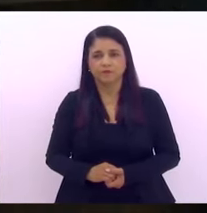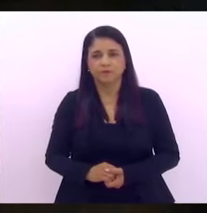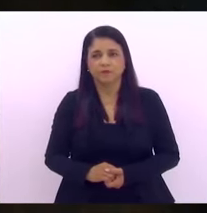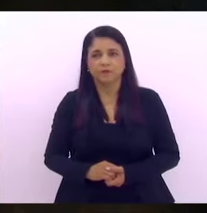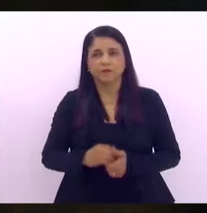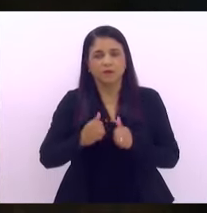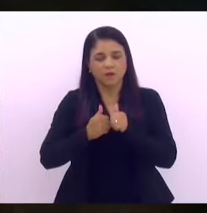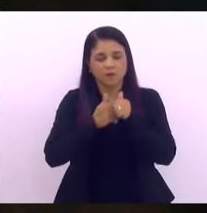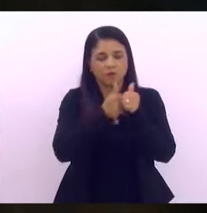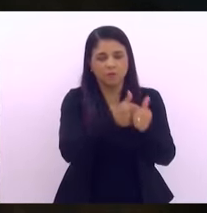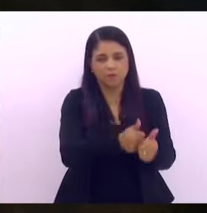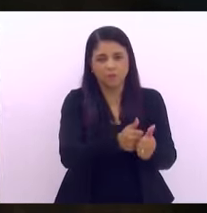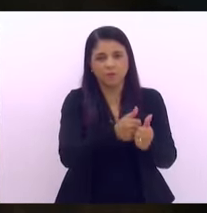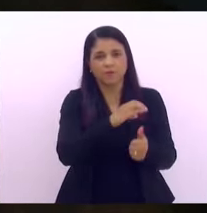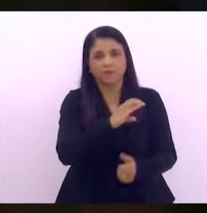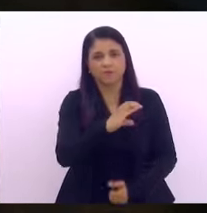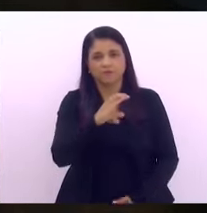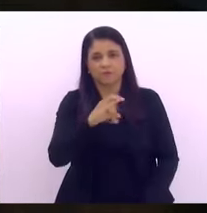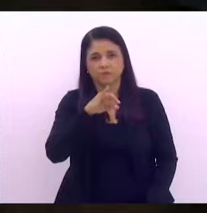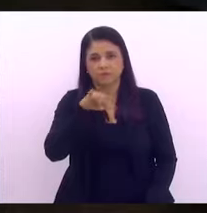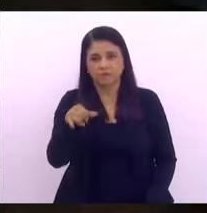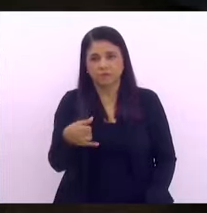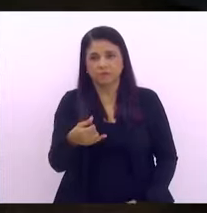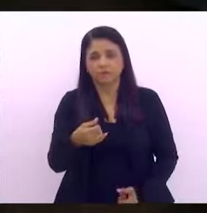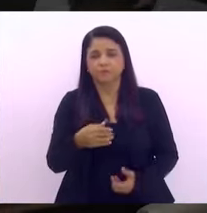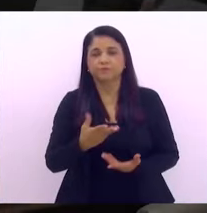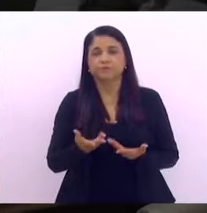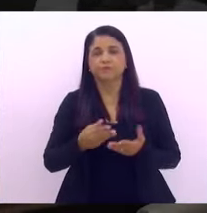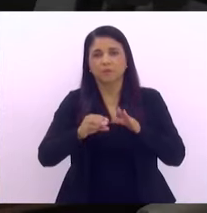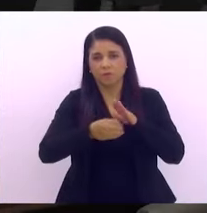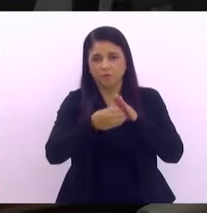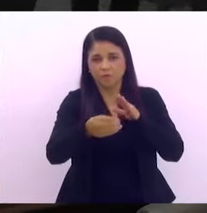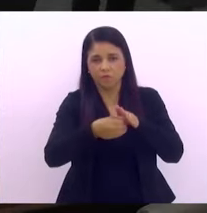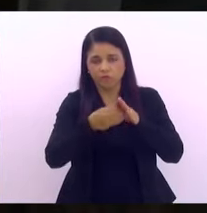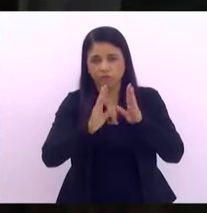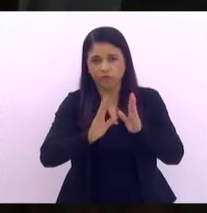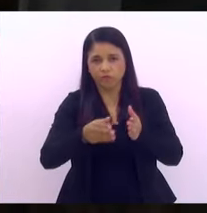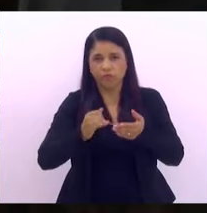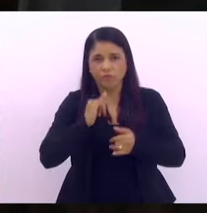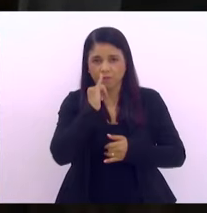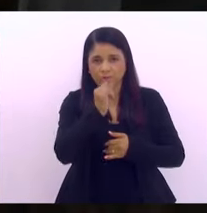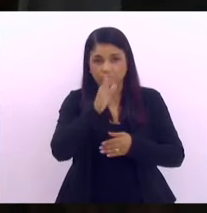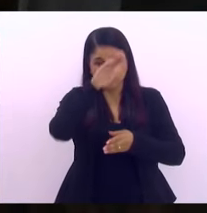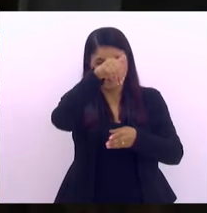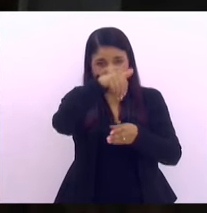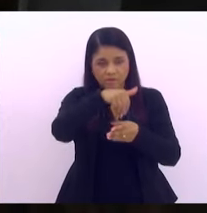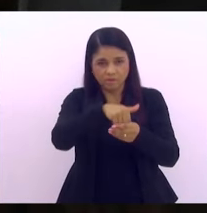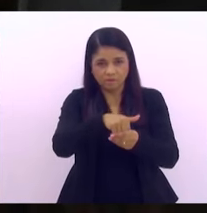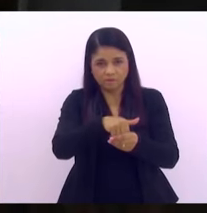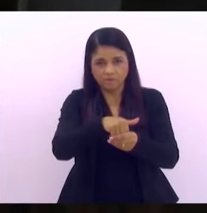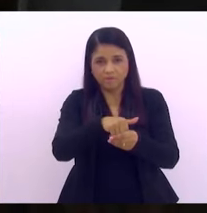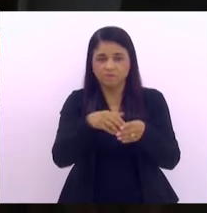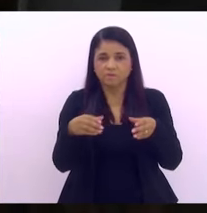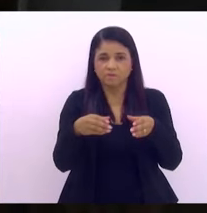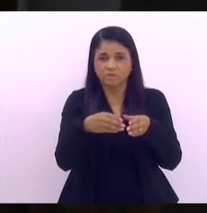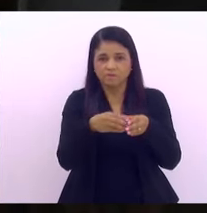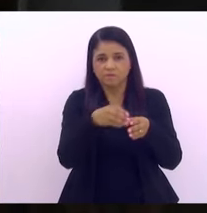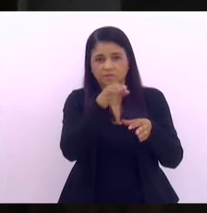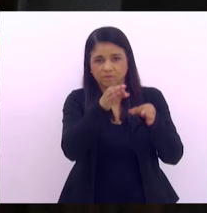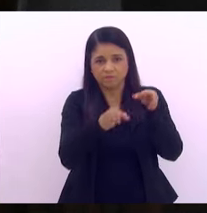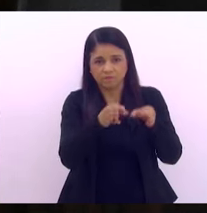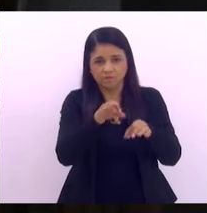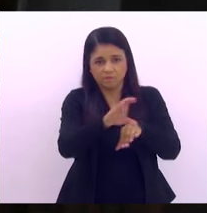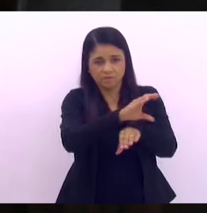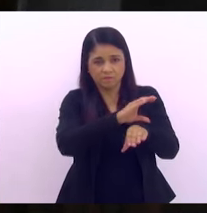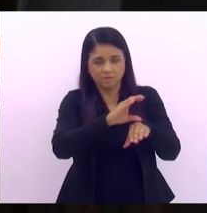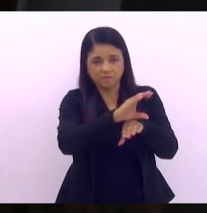Presidente, acompanho o parecer da CCJ. Com os pareceres emitidos, em votação, parecer da Comissão de Constituição e